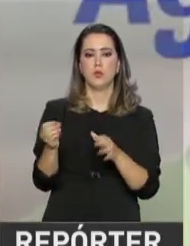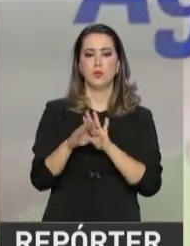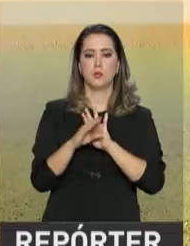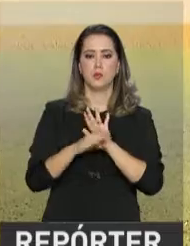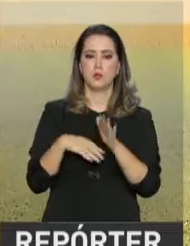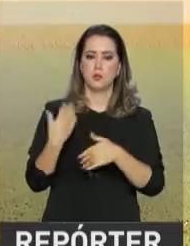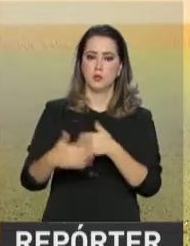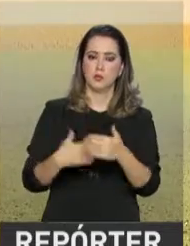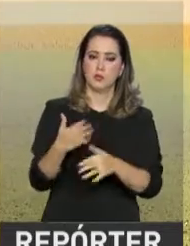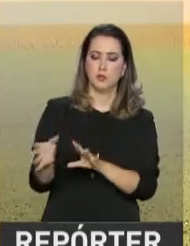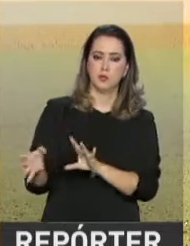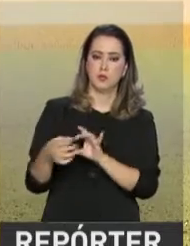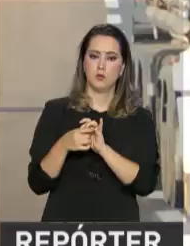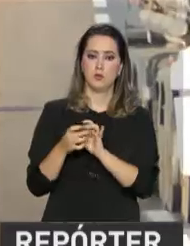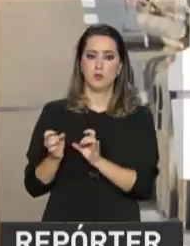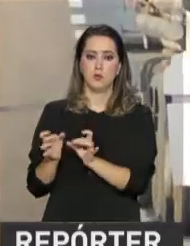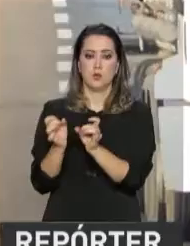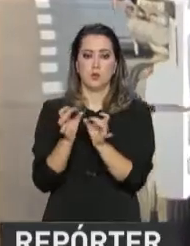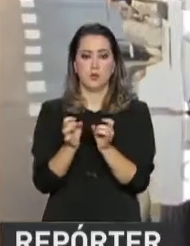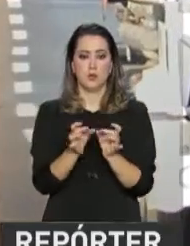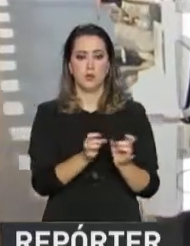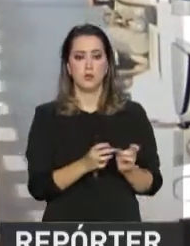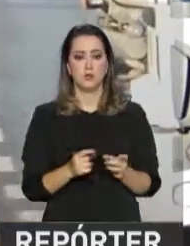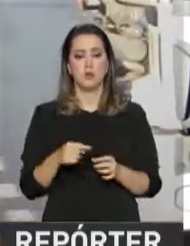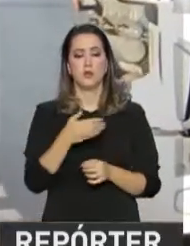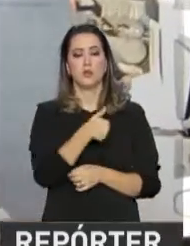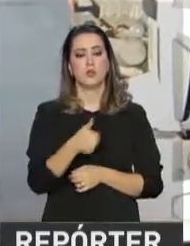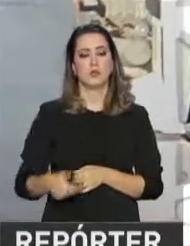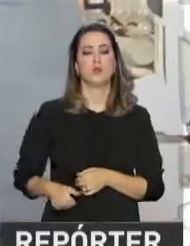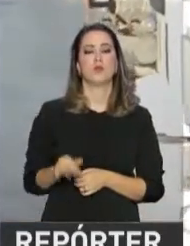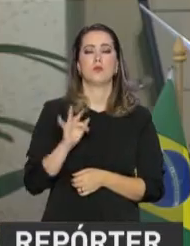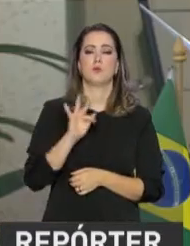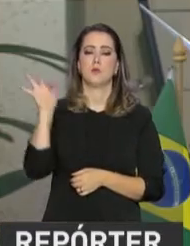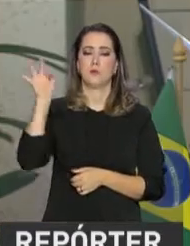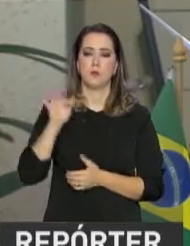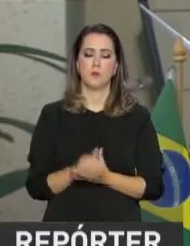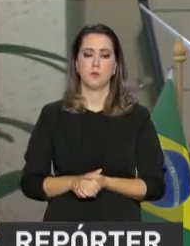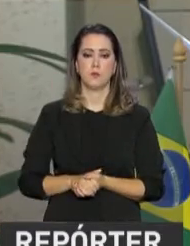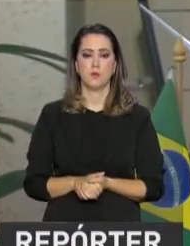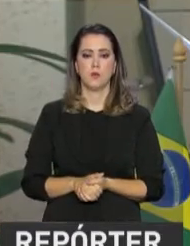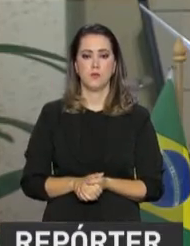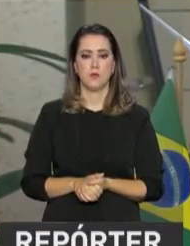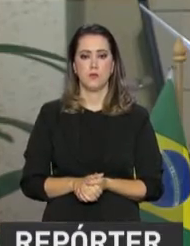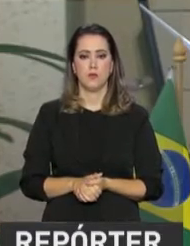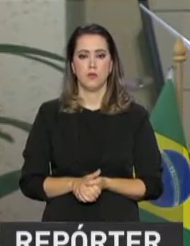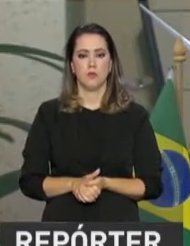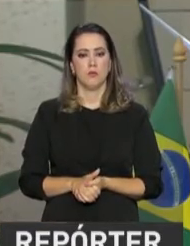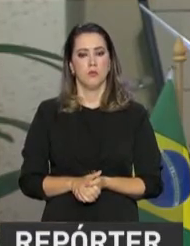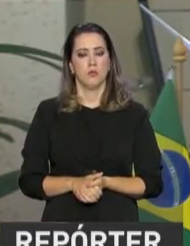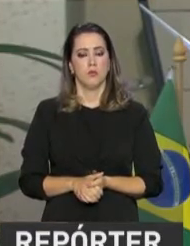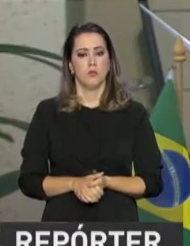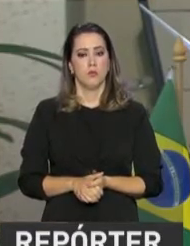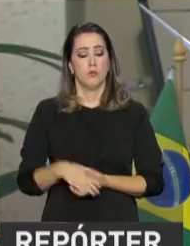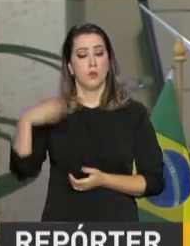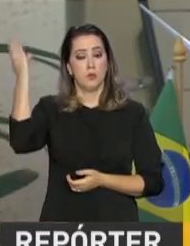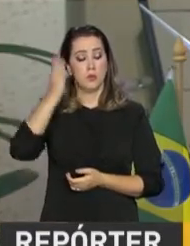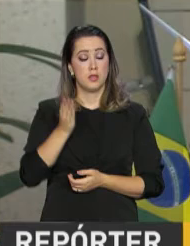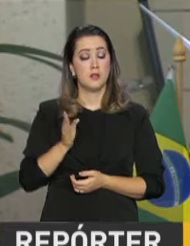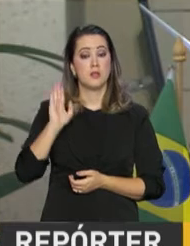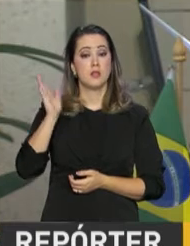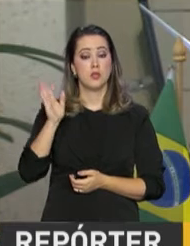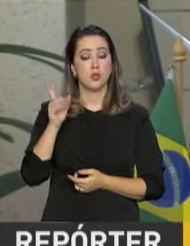parcerias de concessões de privatizações do governo federal o brasil já é um dos principais destinos